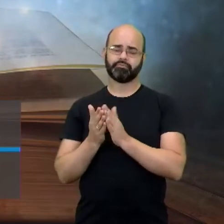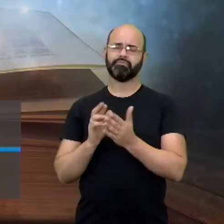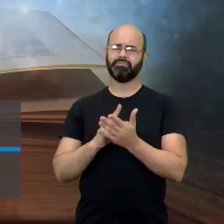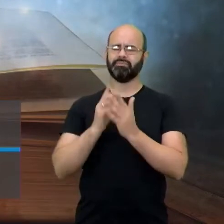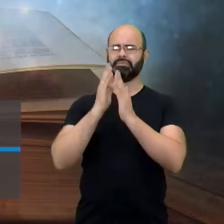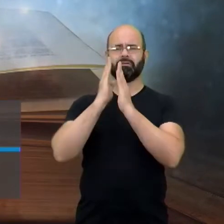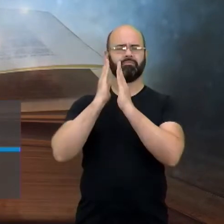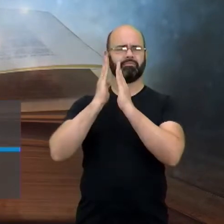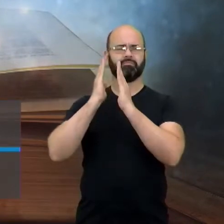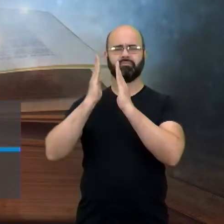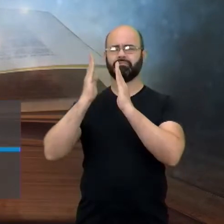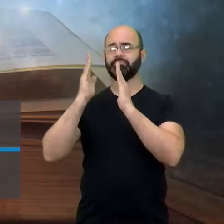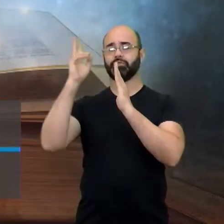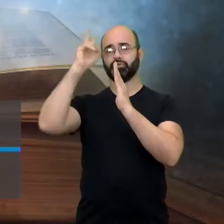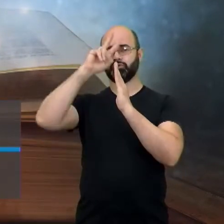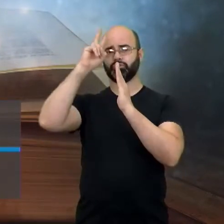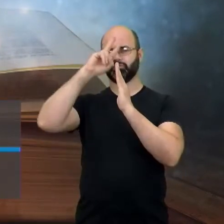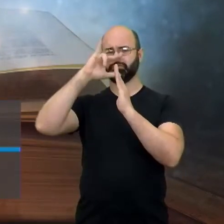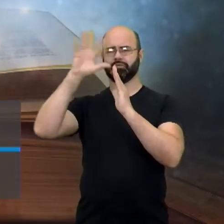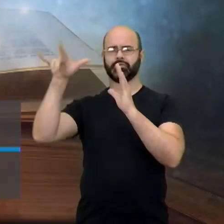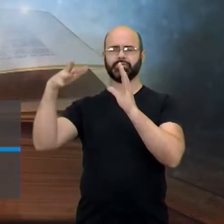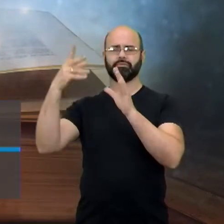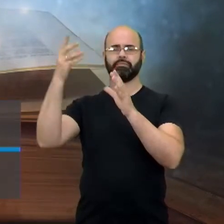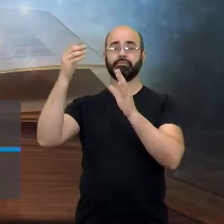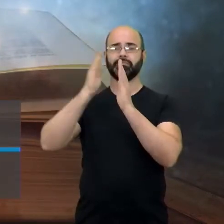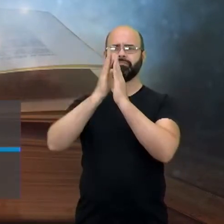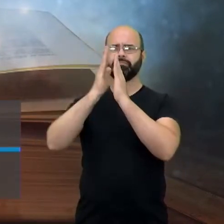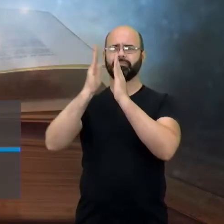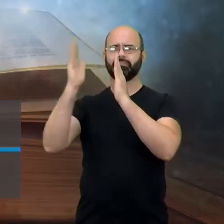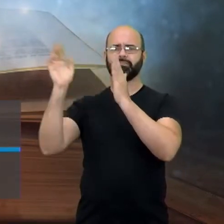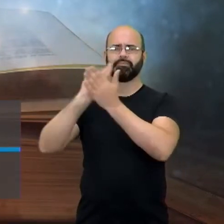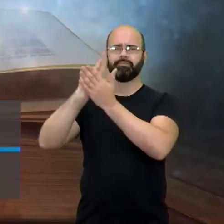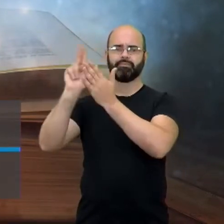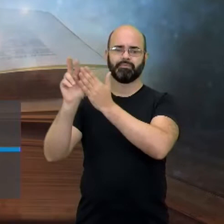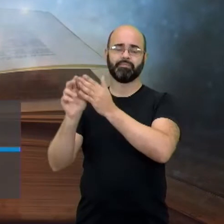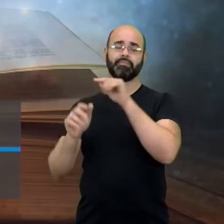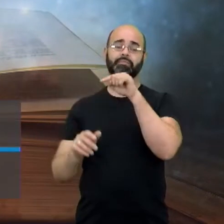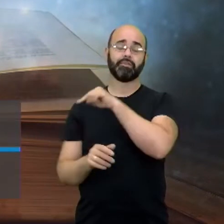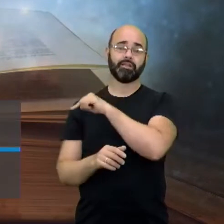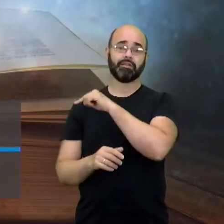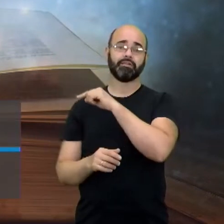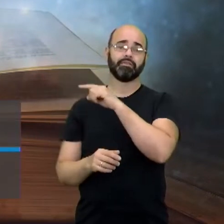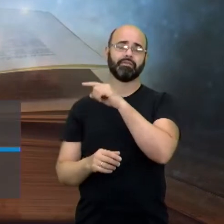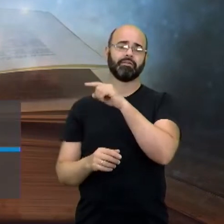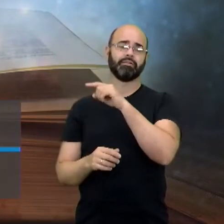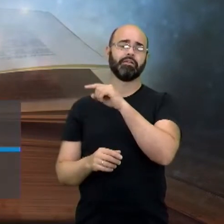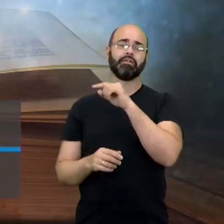de várias histórias de Júlio Cortázar, de vários livros de Júlio Cortázar. E esse é só o